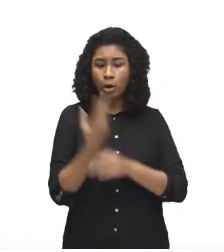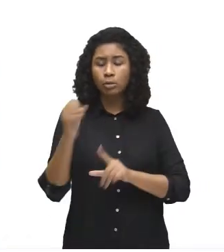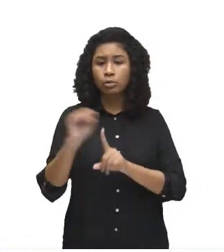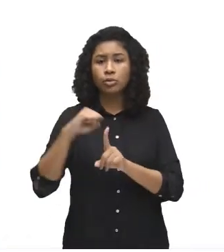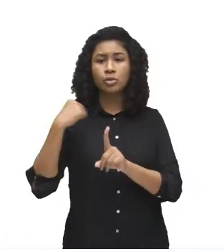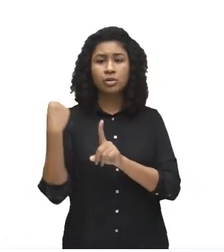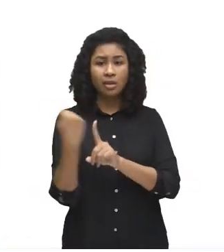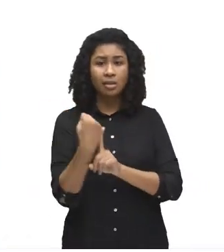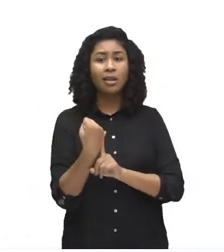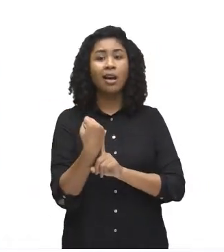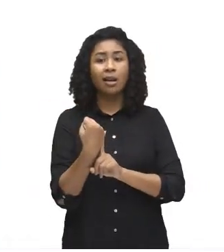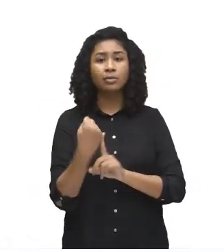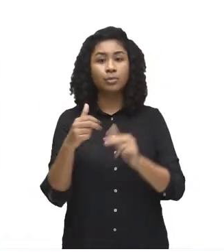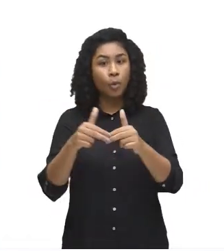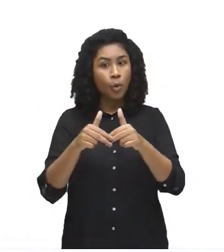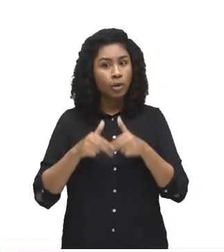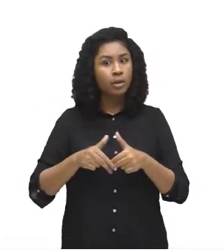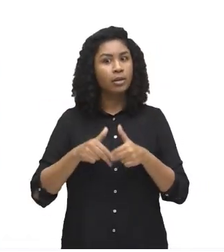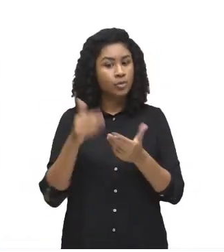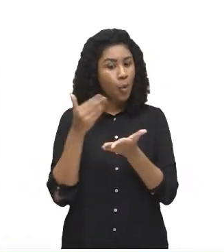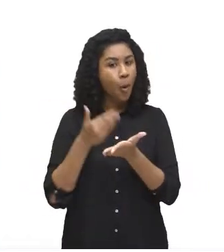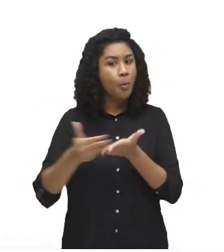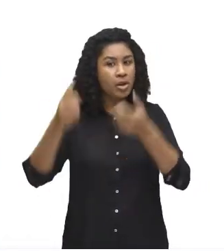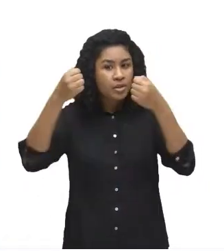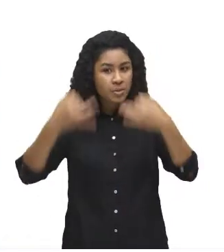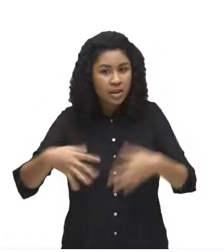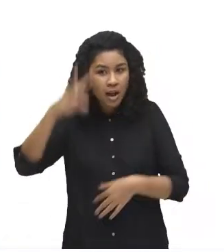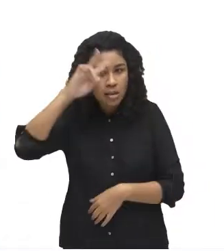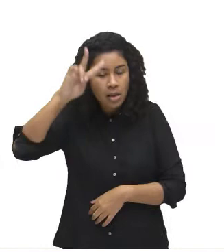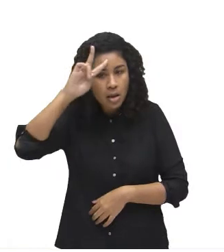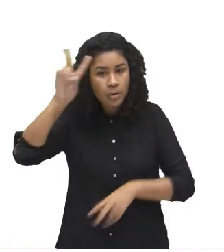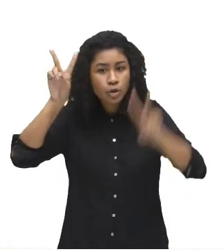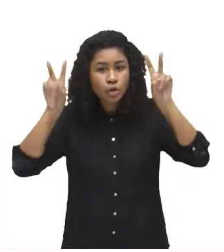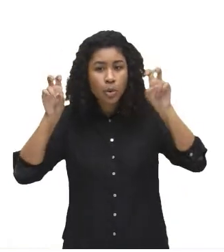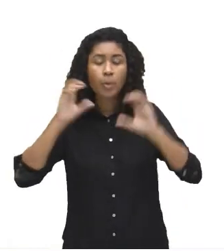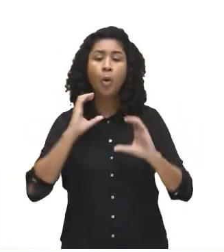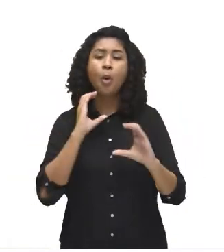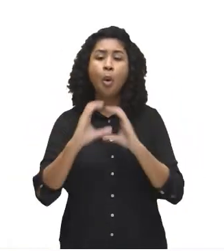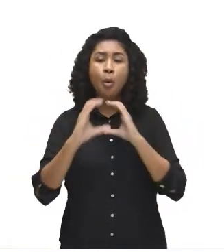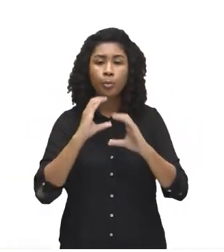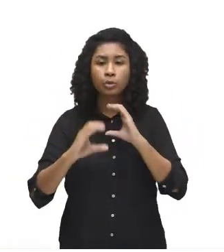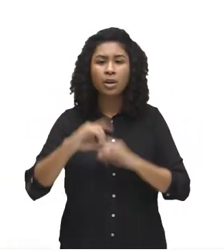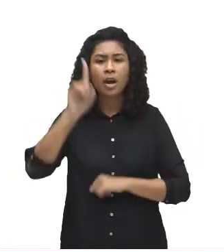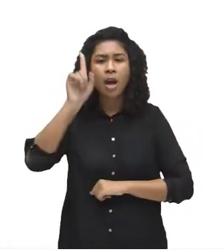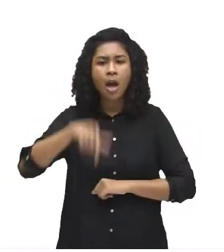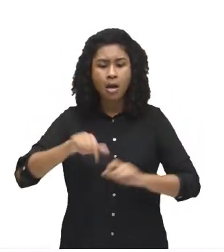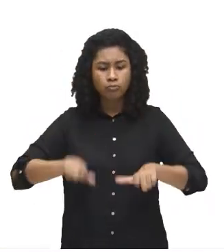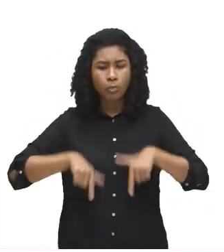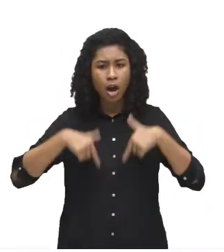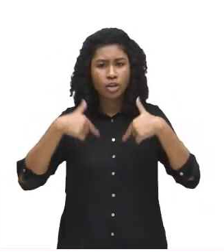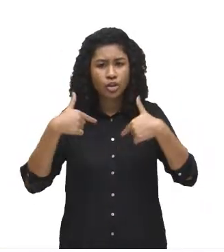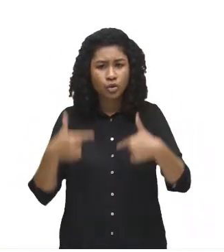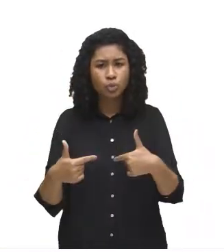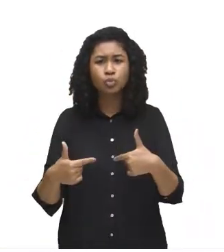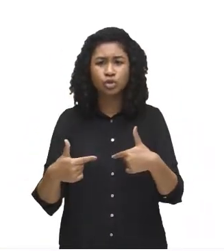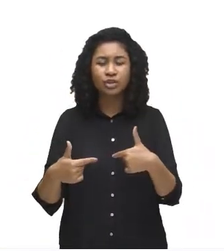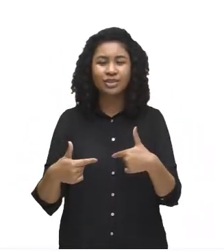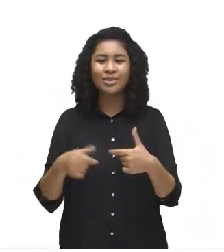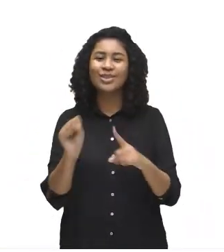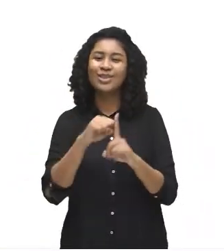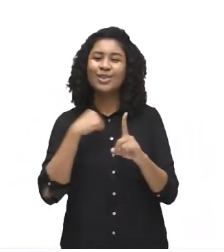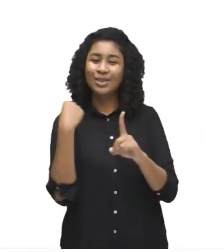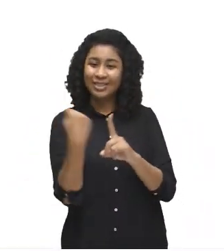Por isso que nós iniciamos falando que a comunicação é um ato social. E o sistema de